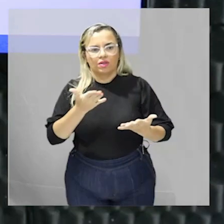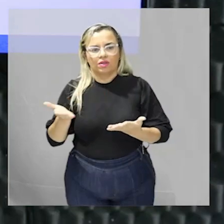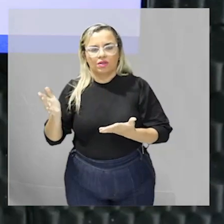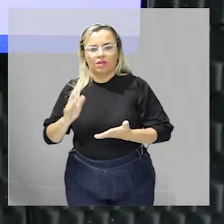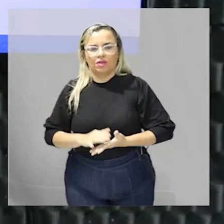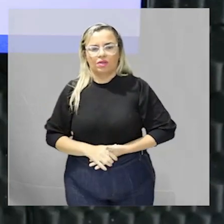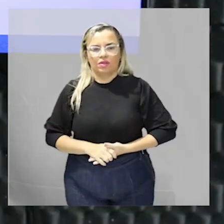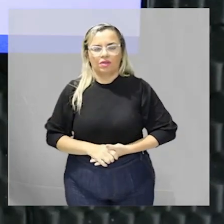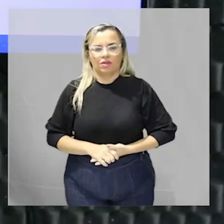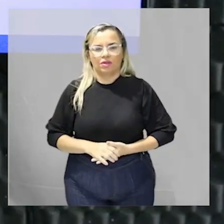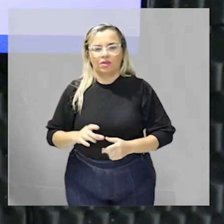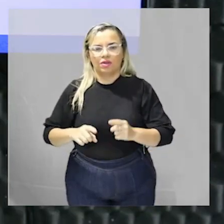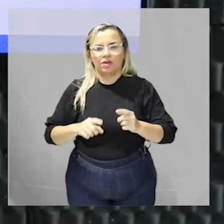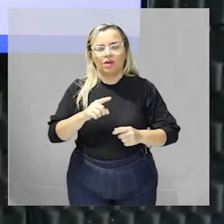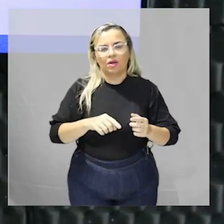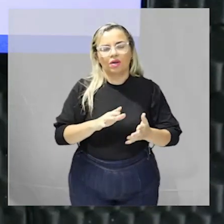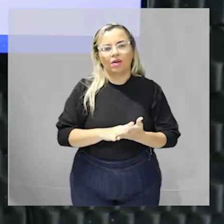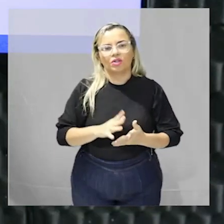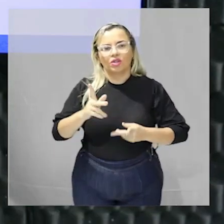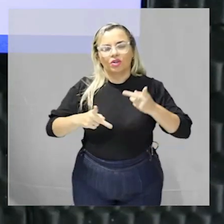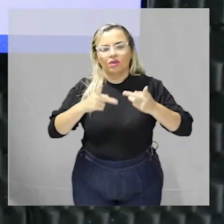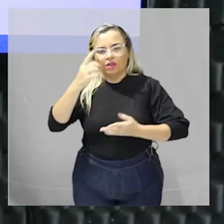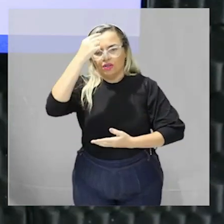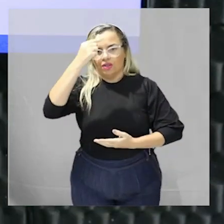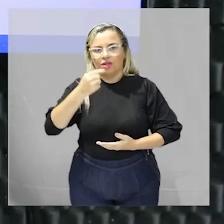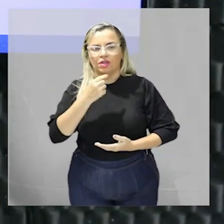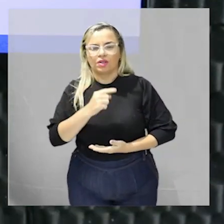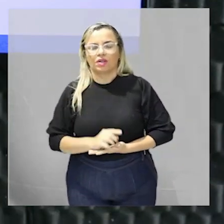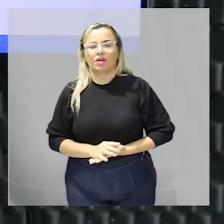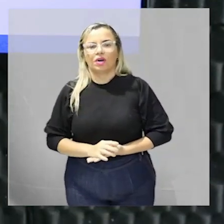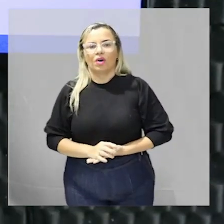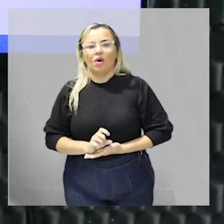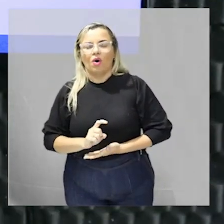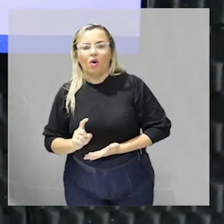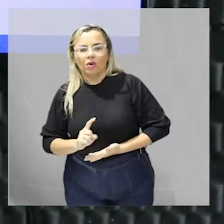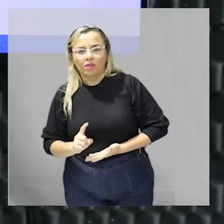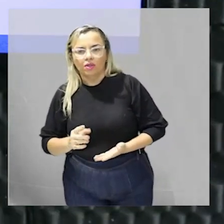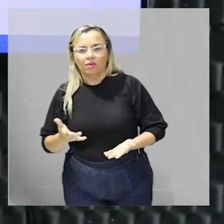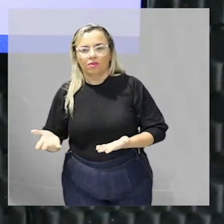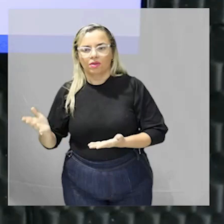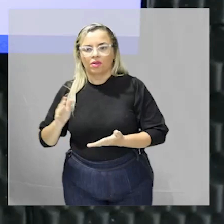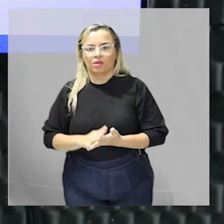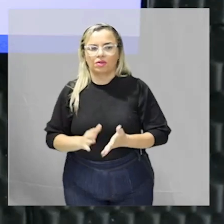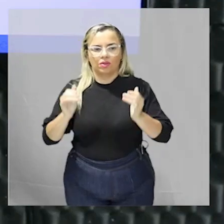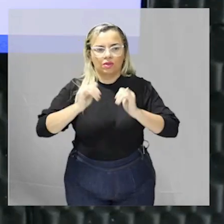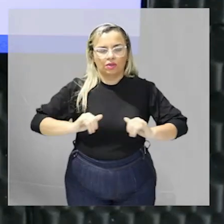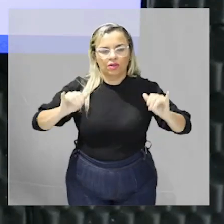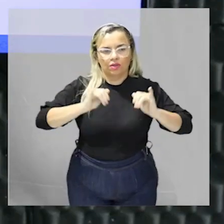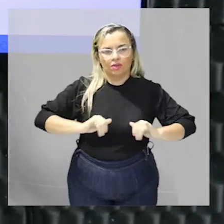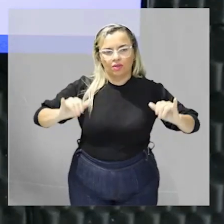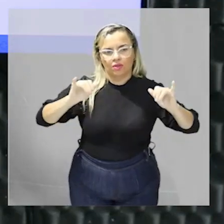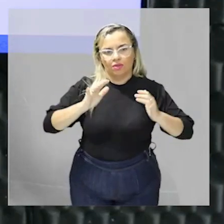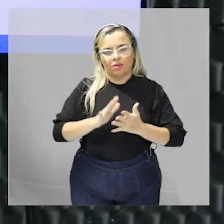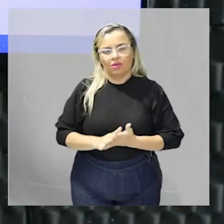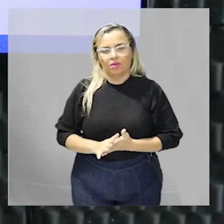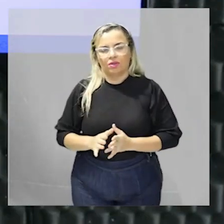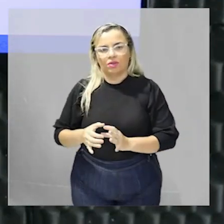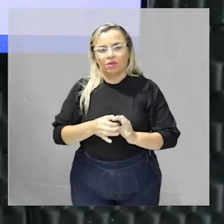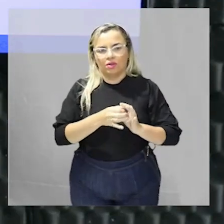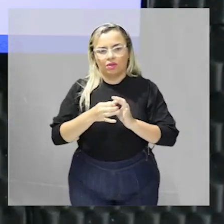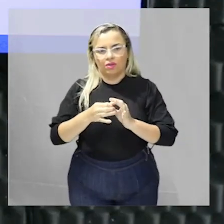Considerando-se os elementos verbais e não verbais do anúncio publicitário, a expressão